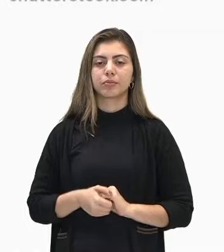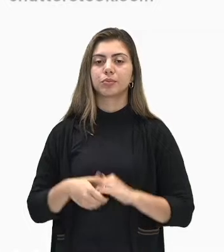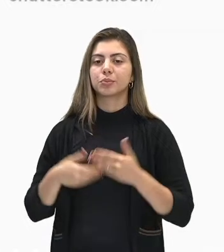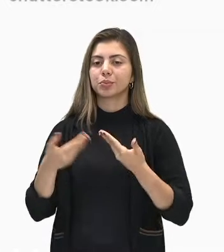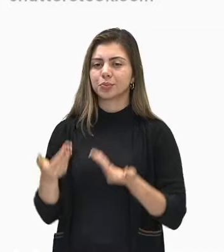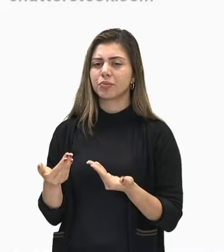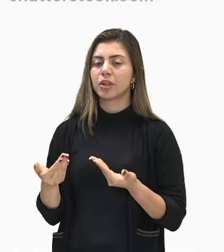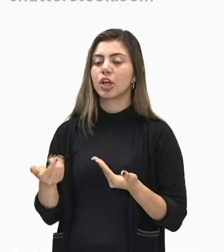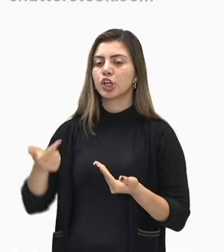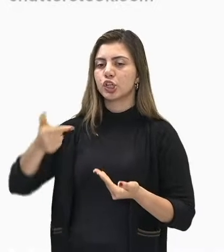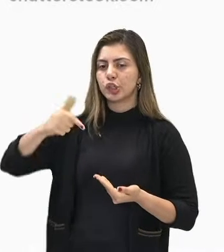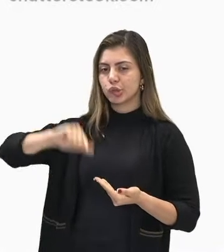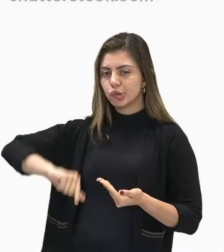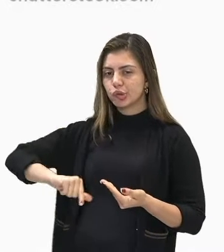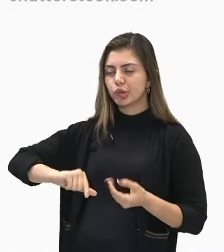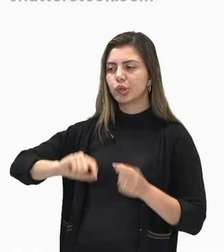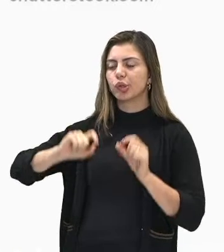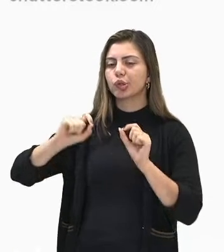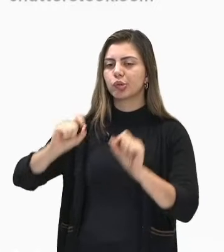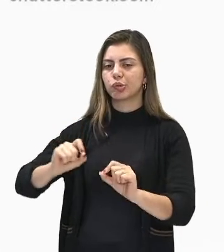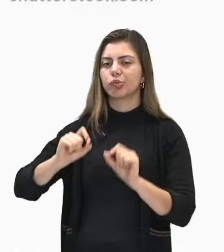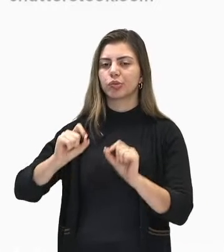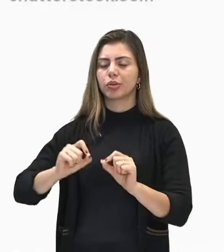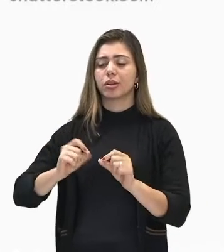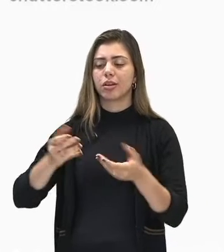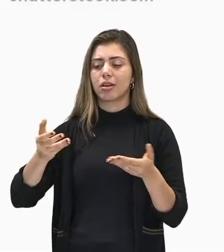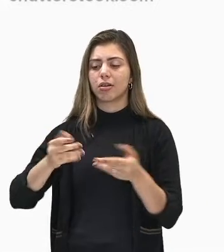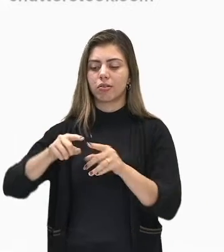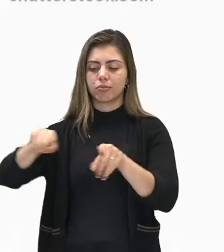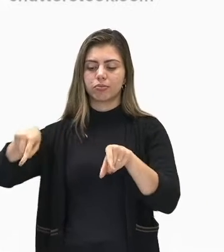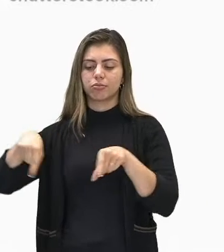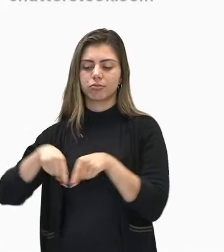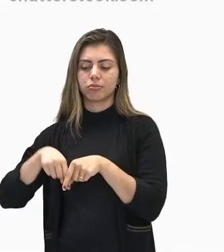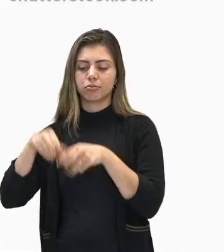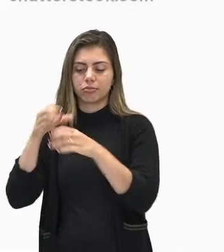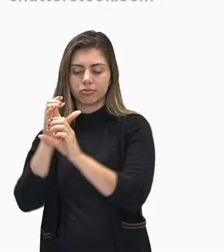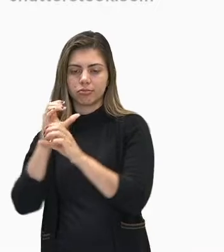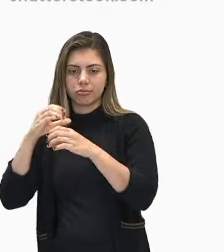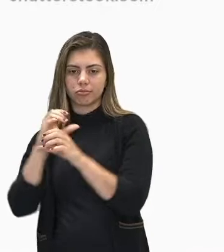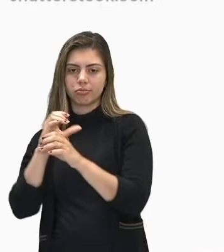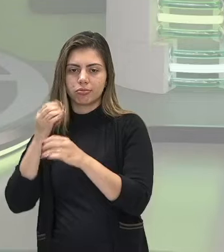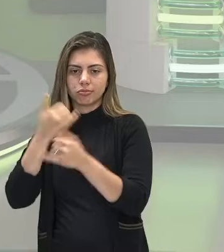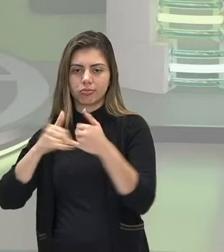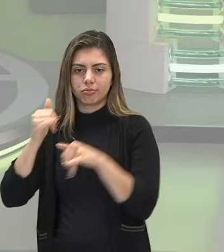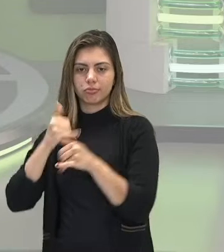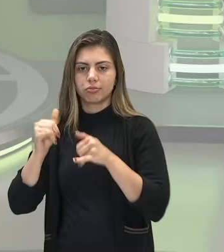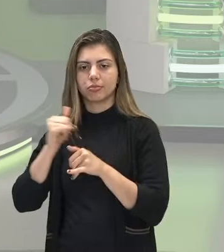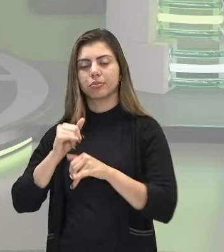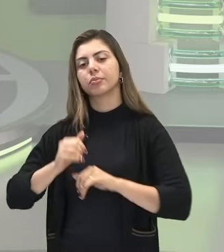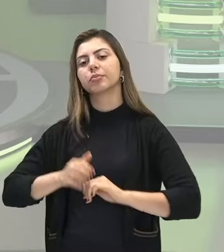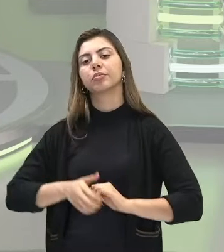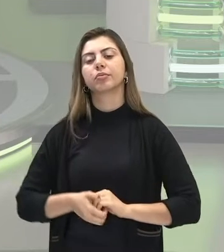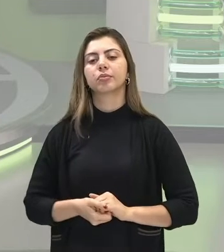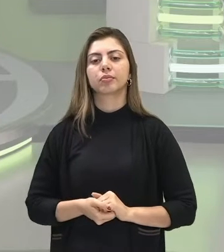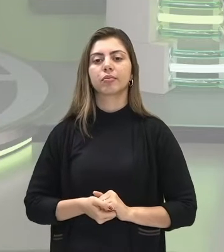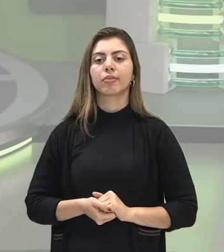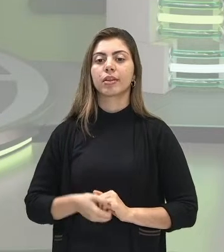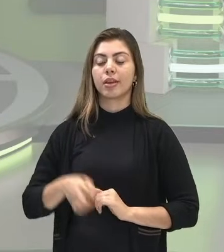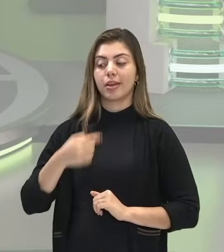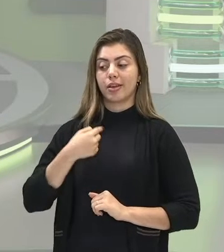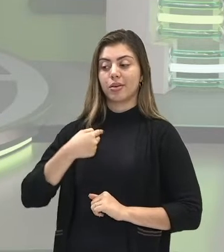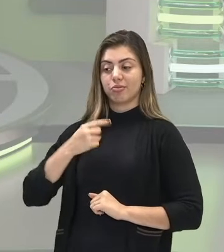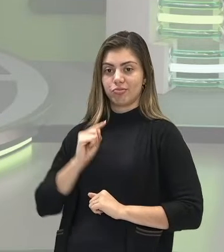voltar novamente ao laboratório, né? Dessa vez, quem foi